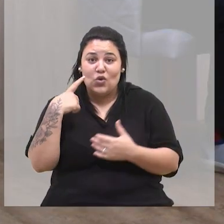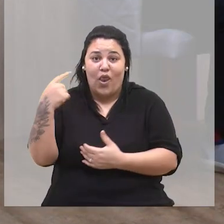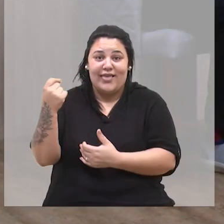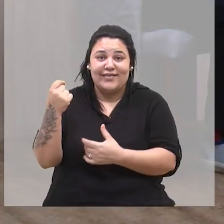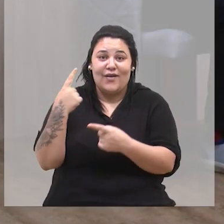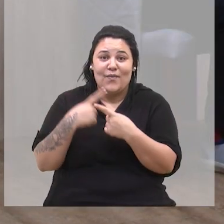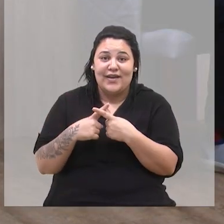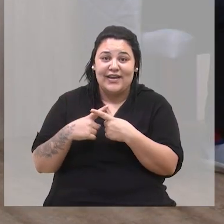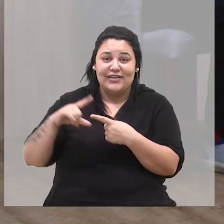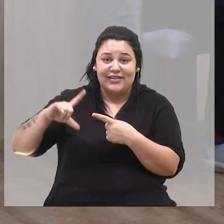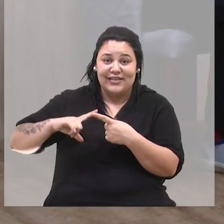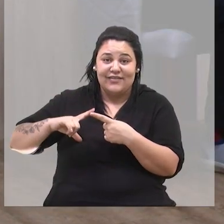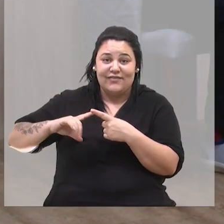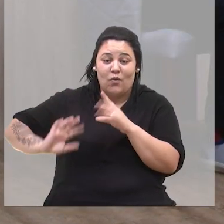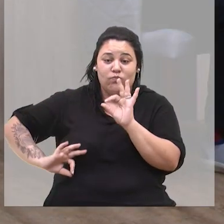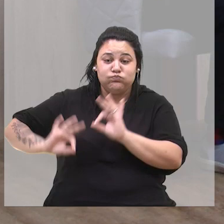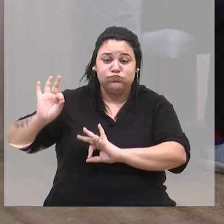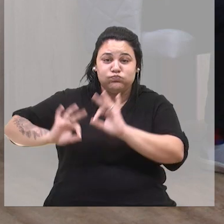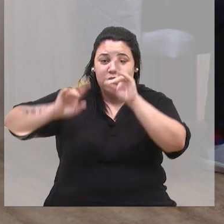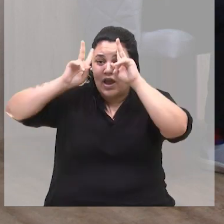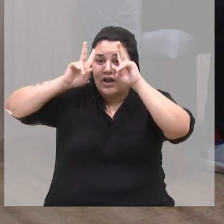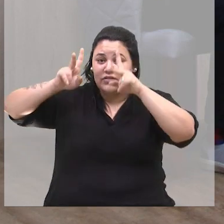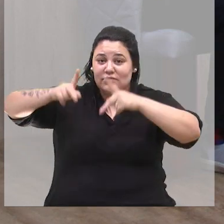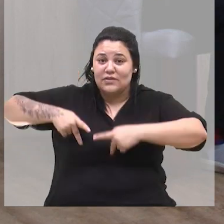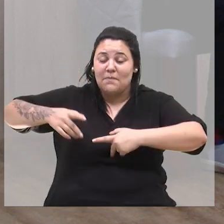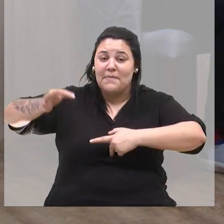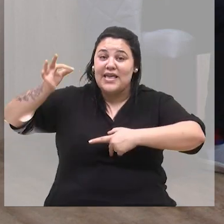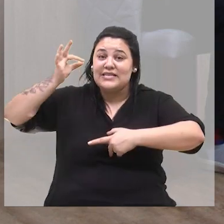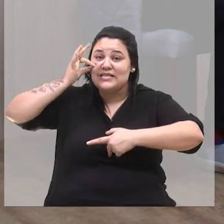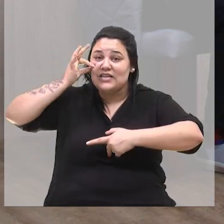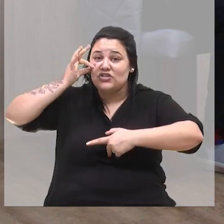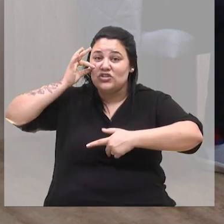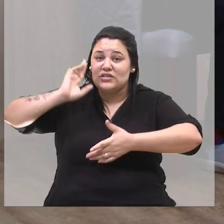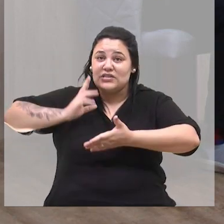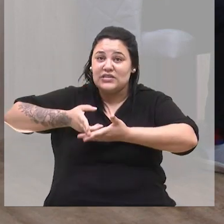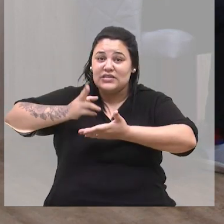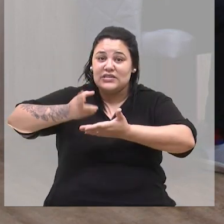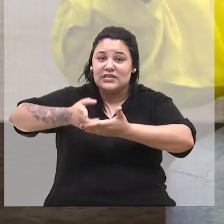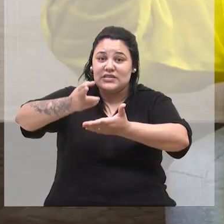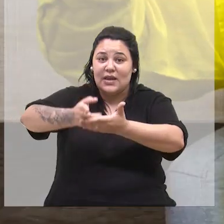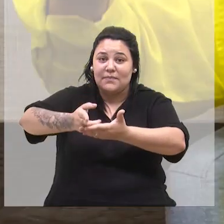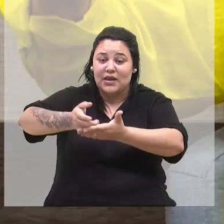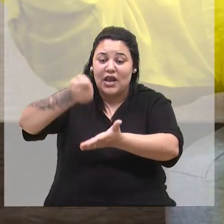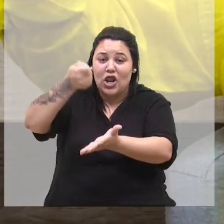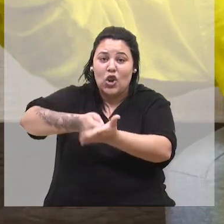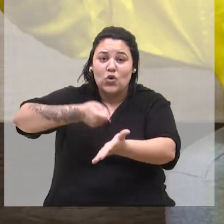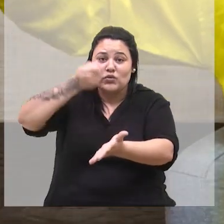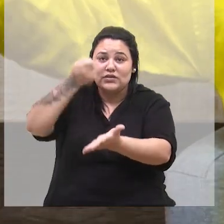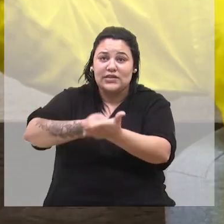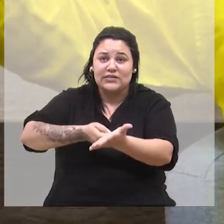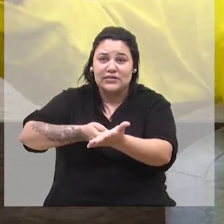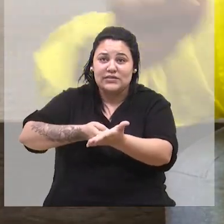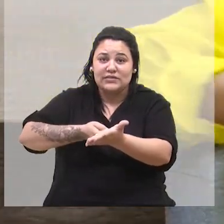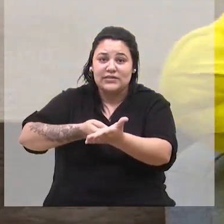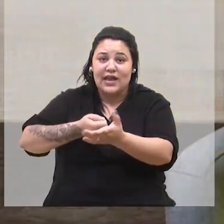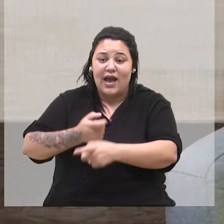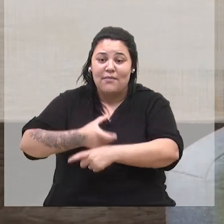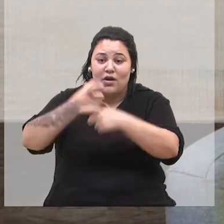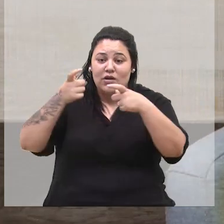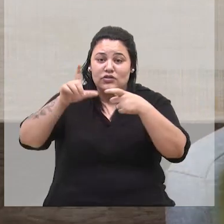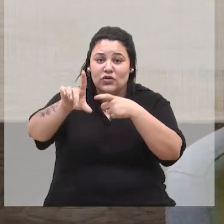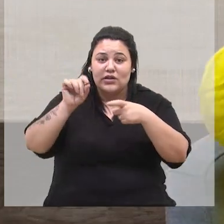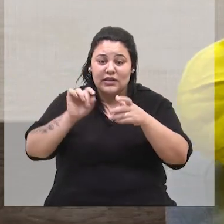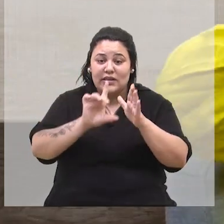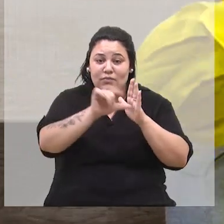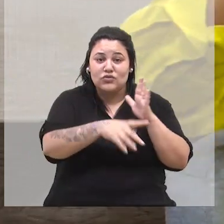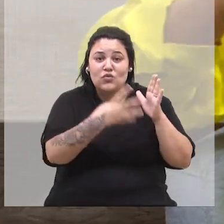e a tese diz isto, por um processo de reconhecimento por estarmos permanentemente em lutas. A